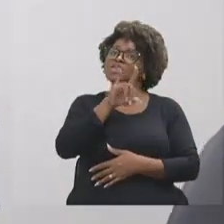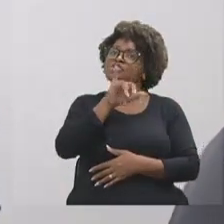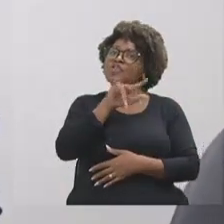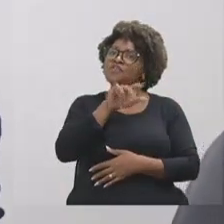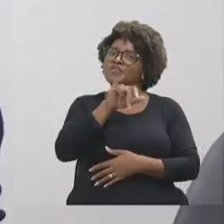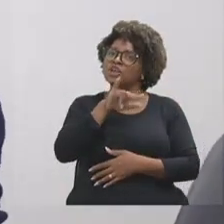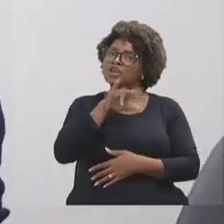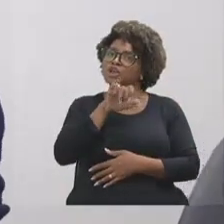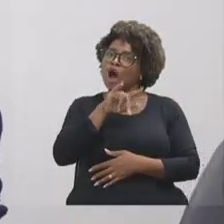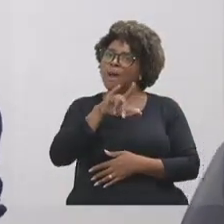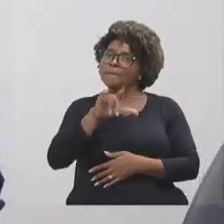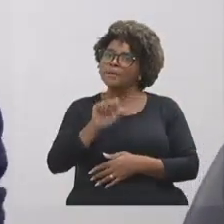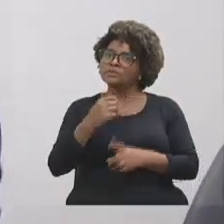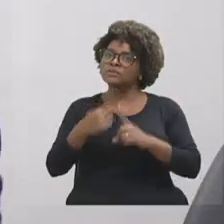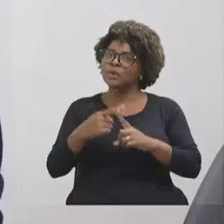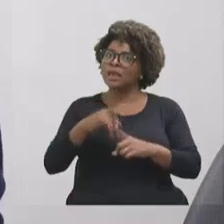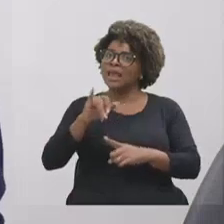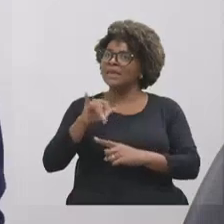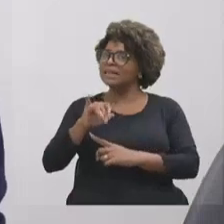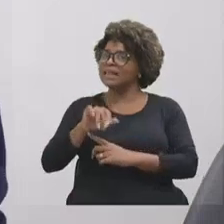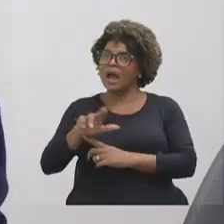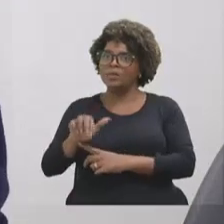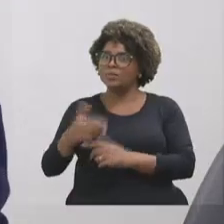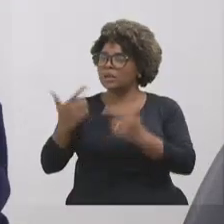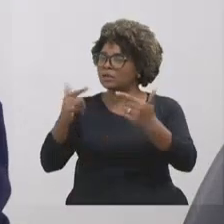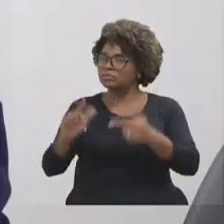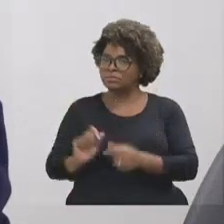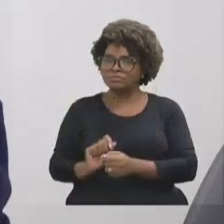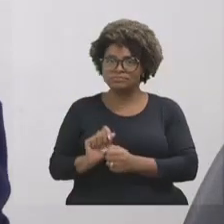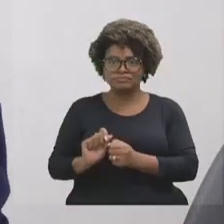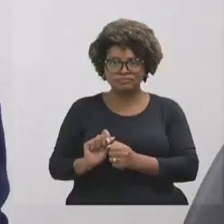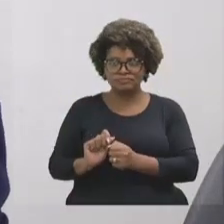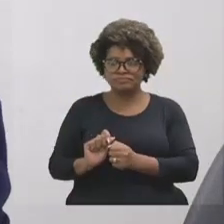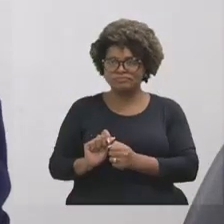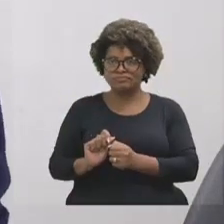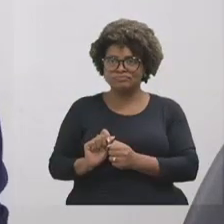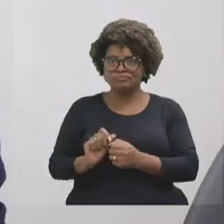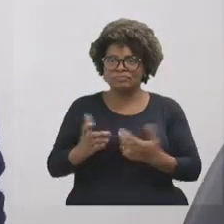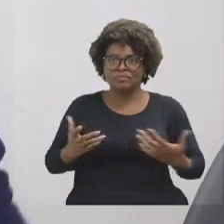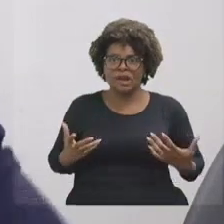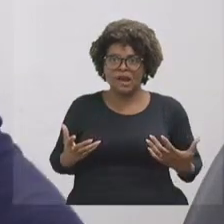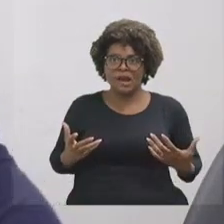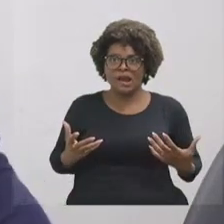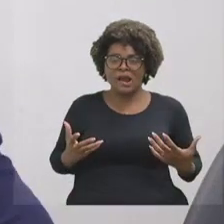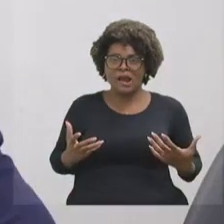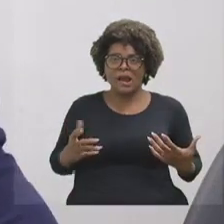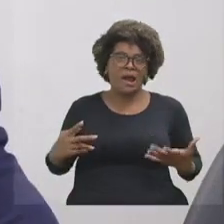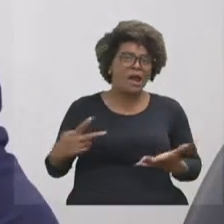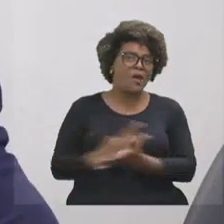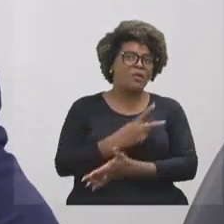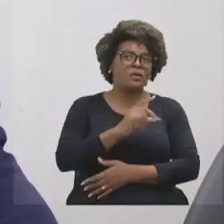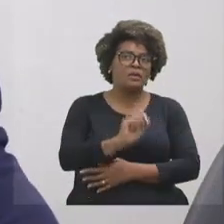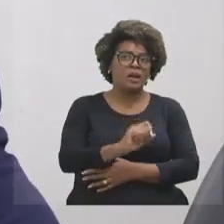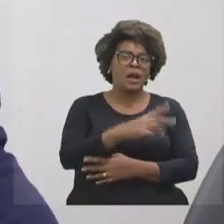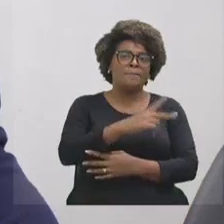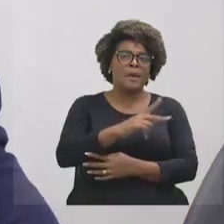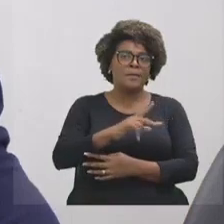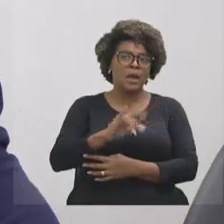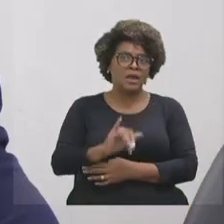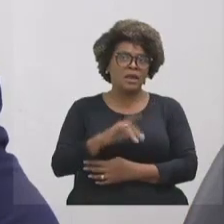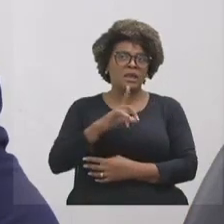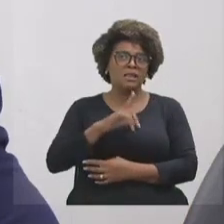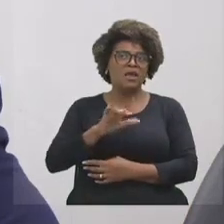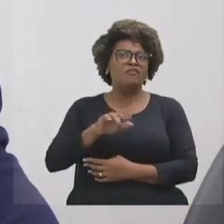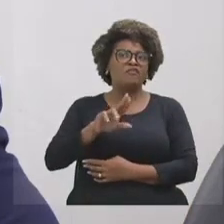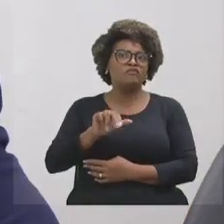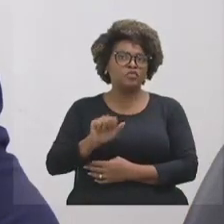mesmo appi estando em Itaúna Estão levando o paciente para Divinópolis Então e o que que acontece app que cai no Fundo Municipal de